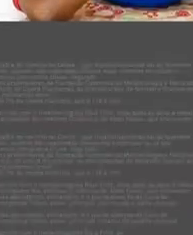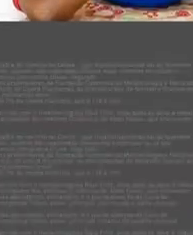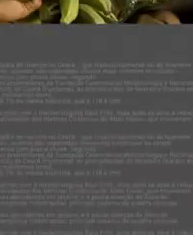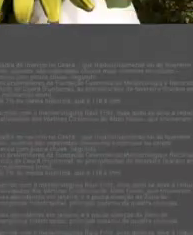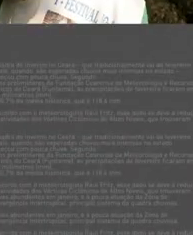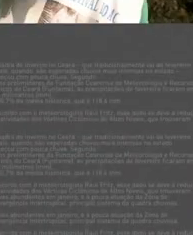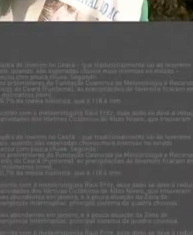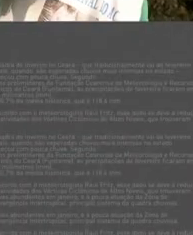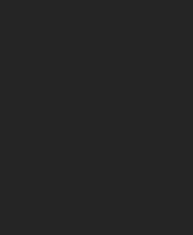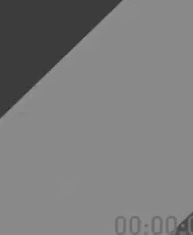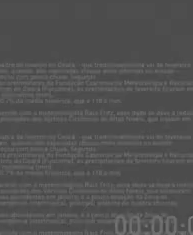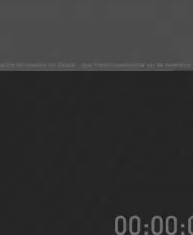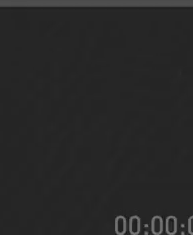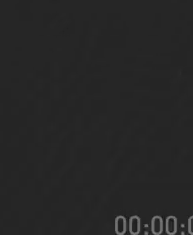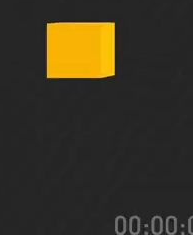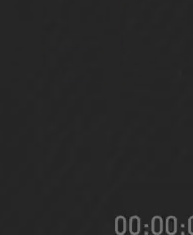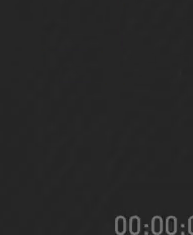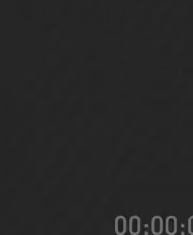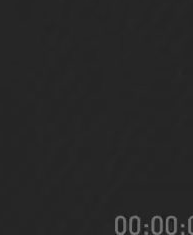a luta